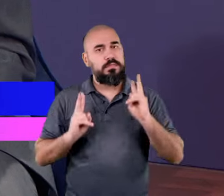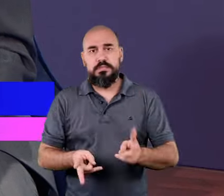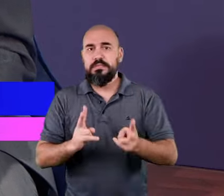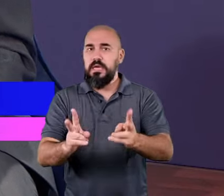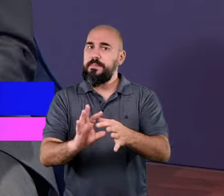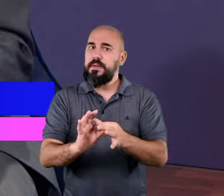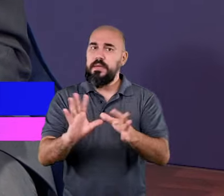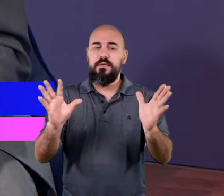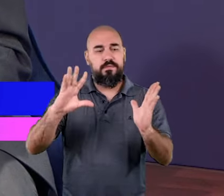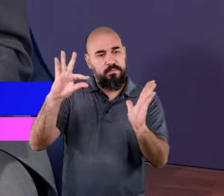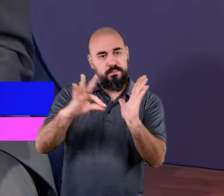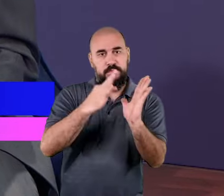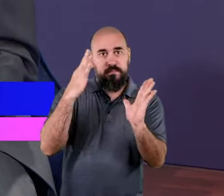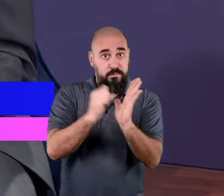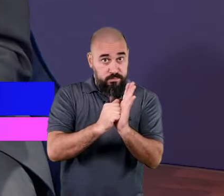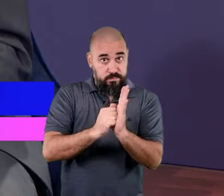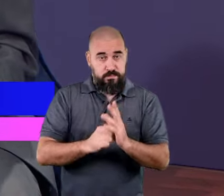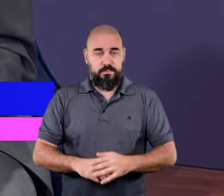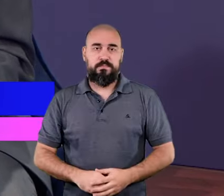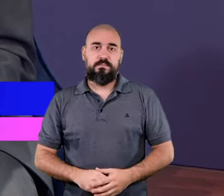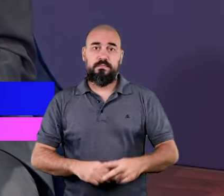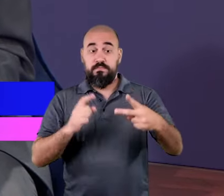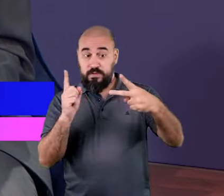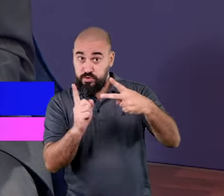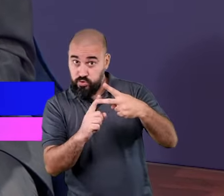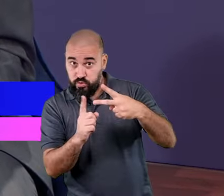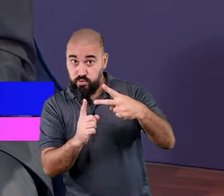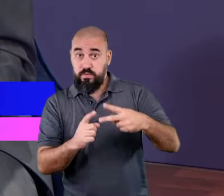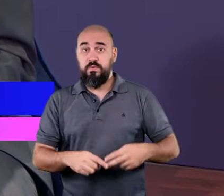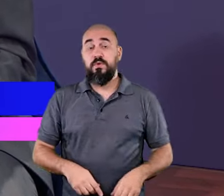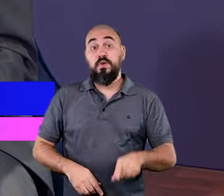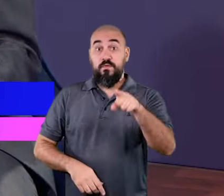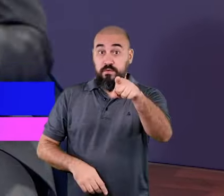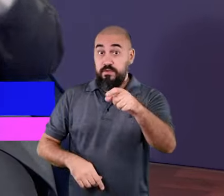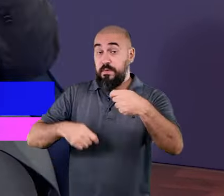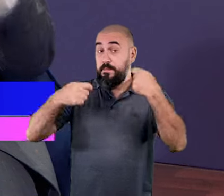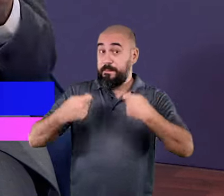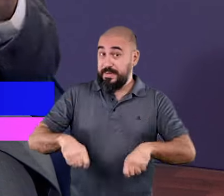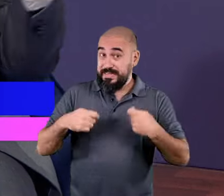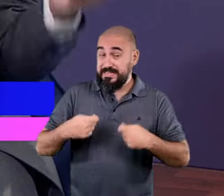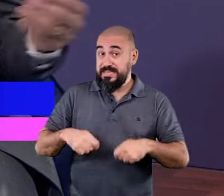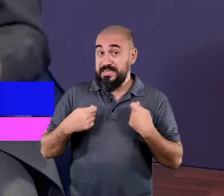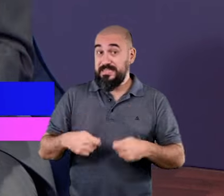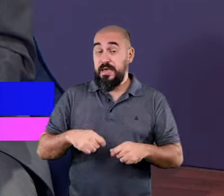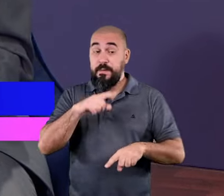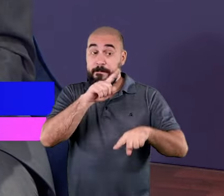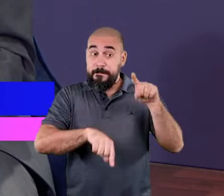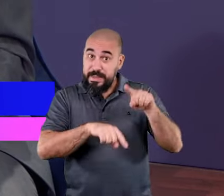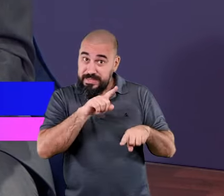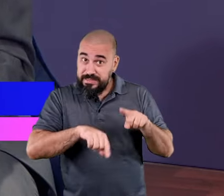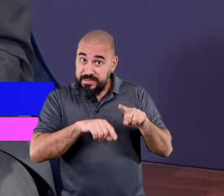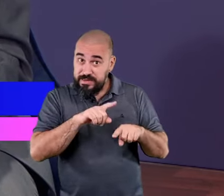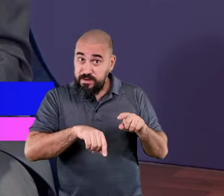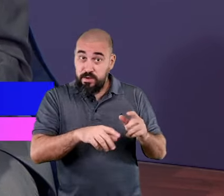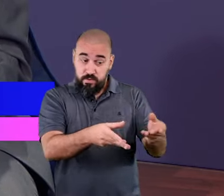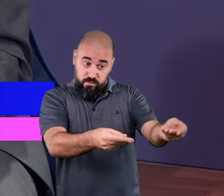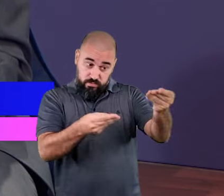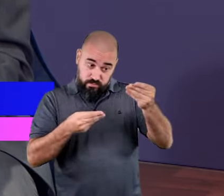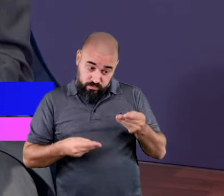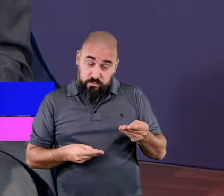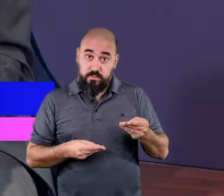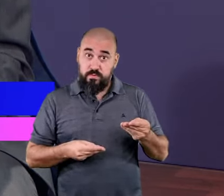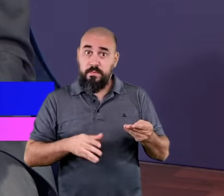abertas. Segundo, para você ter esse material, você precisa ser um aluno ou uma aluna da nossa